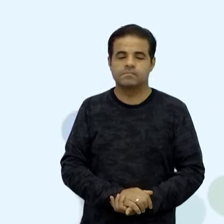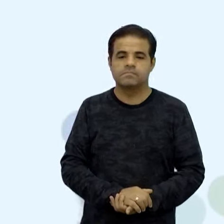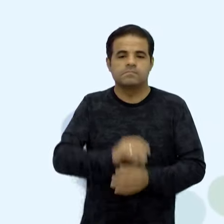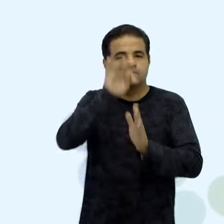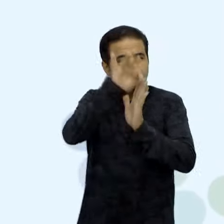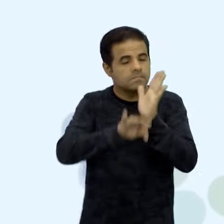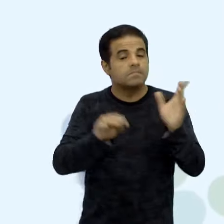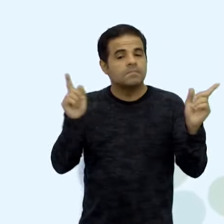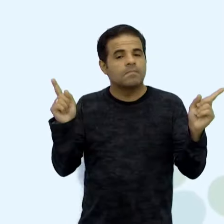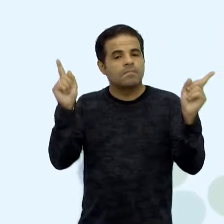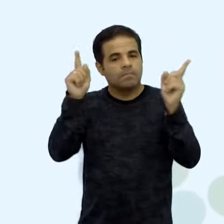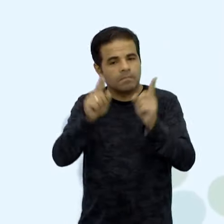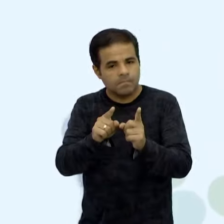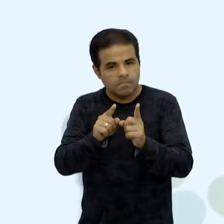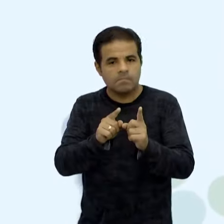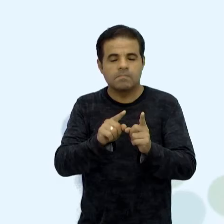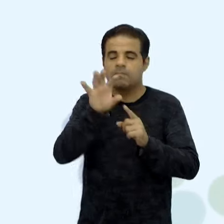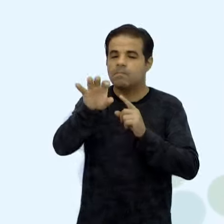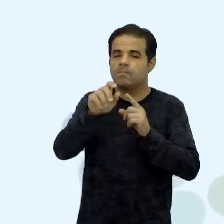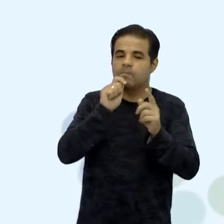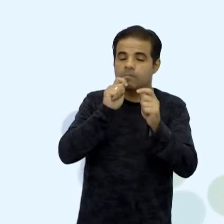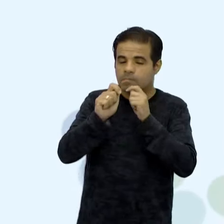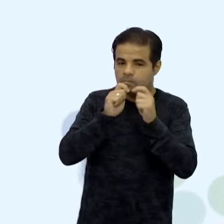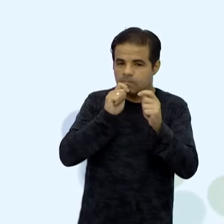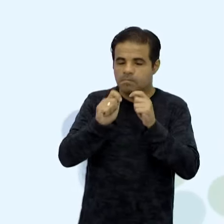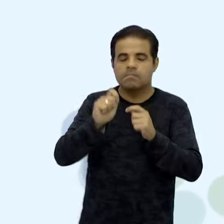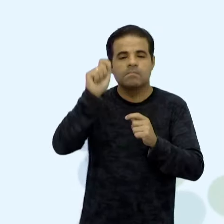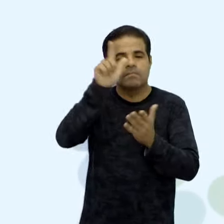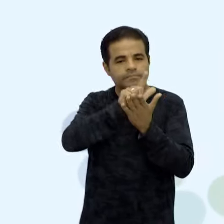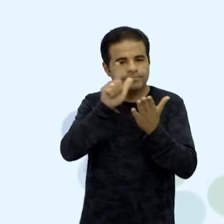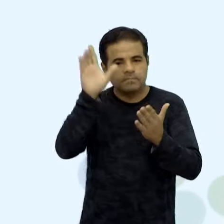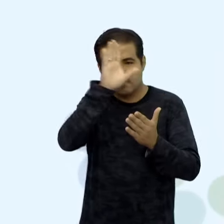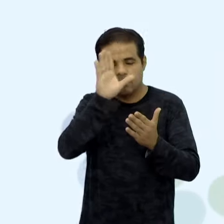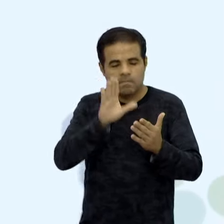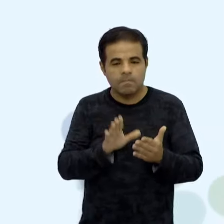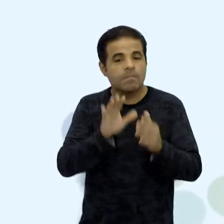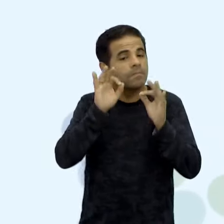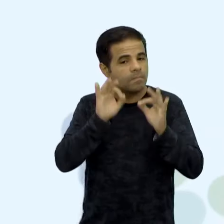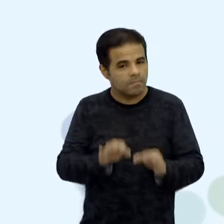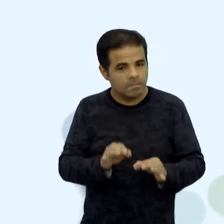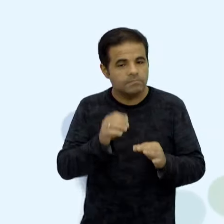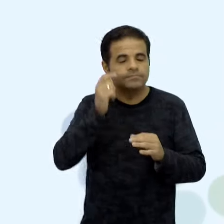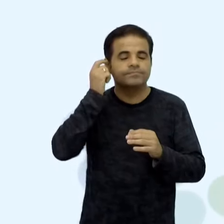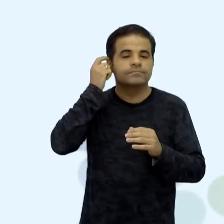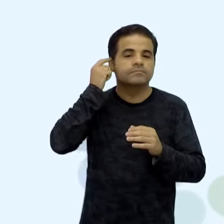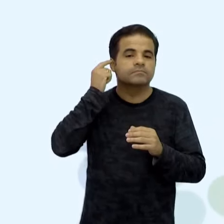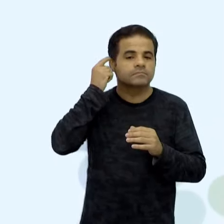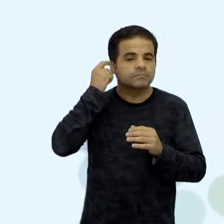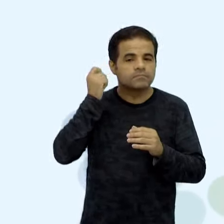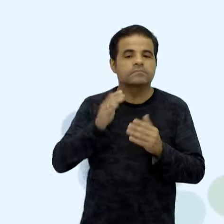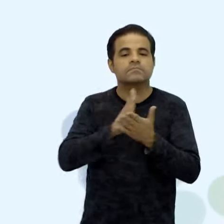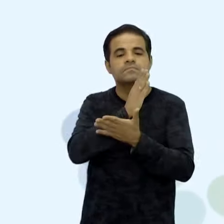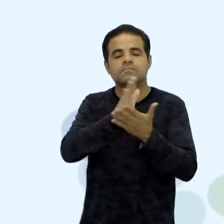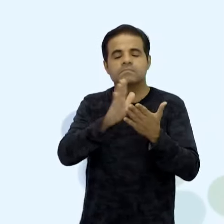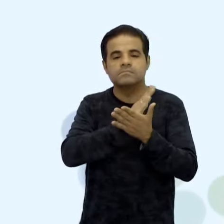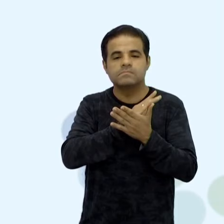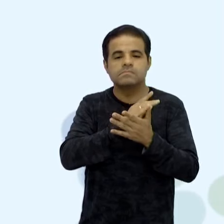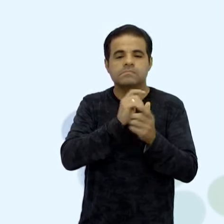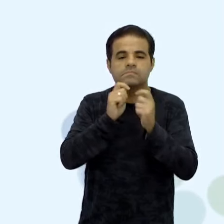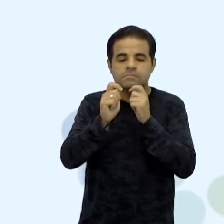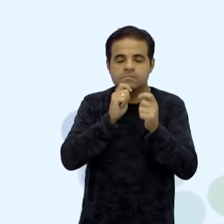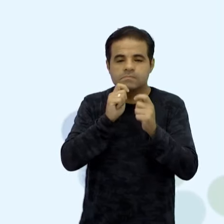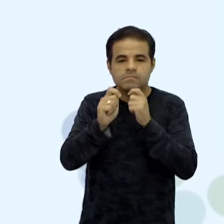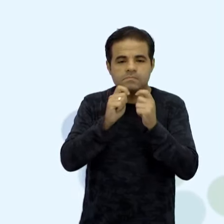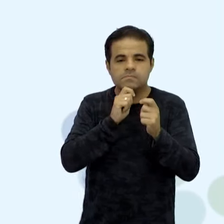tá, pessoal? Então, eu peguei uma reportagem do jornal Brasil de Fato e eu separei aqui alguns trechos